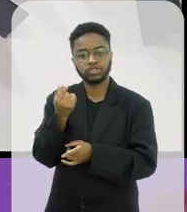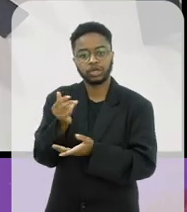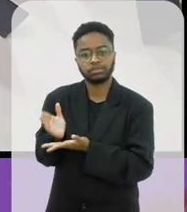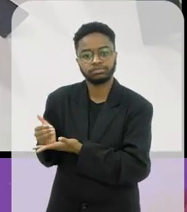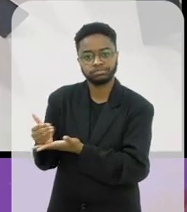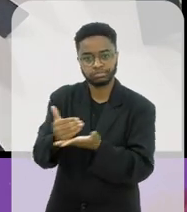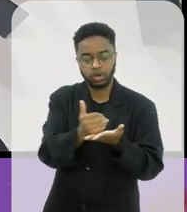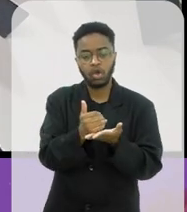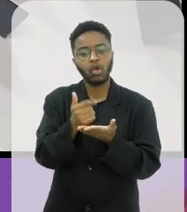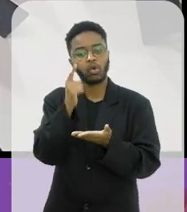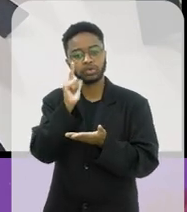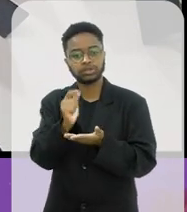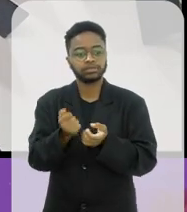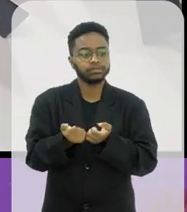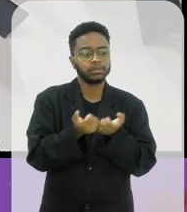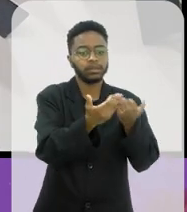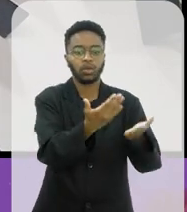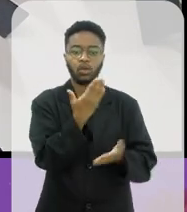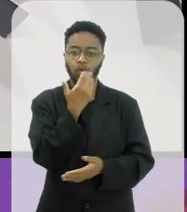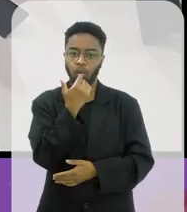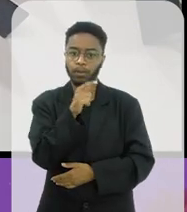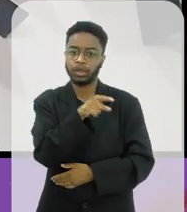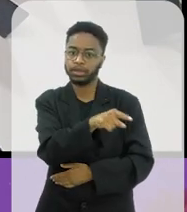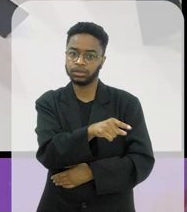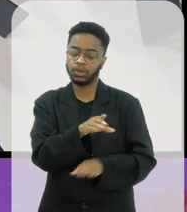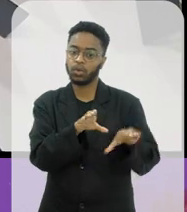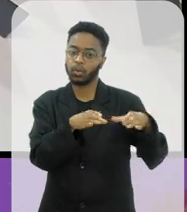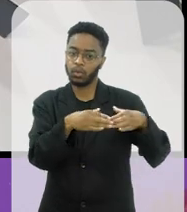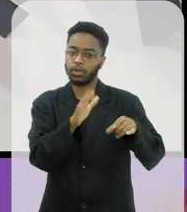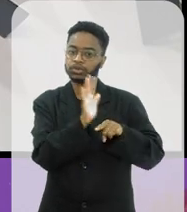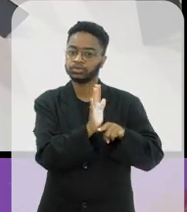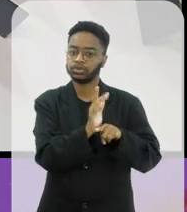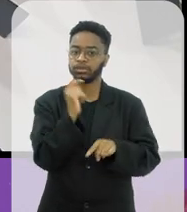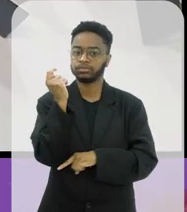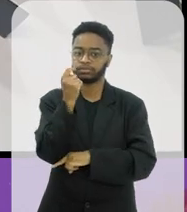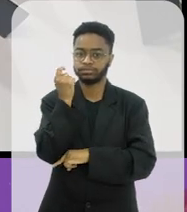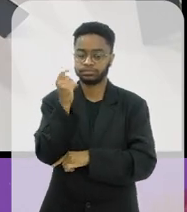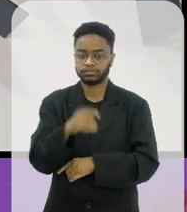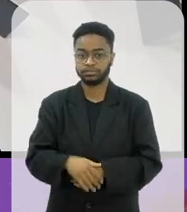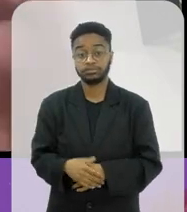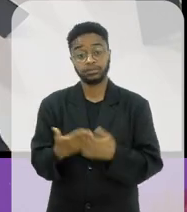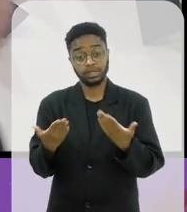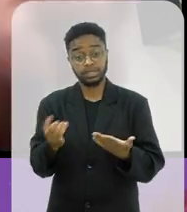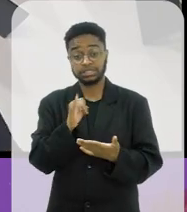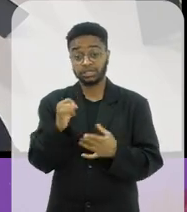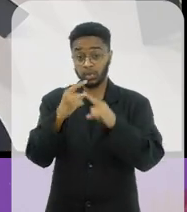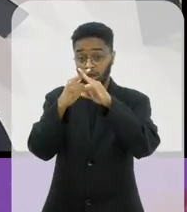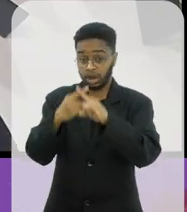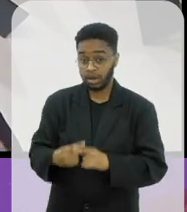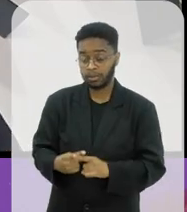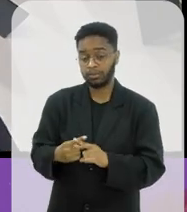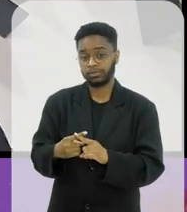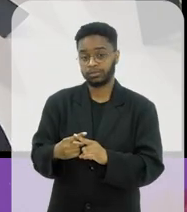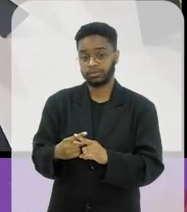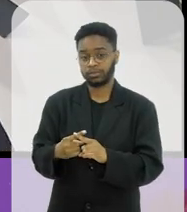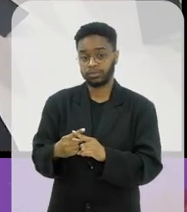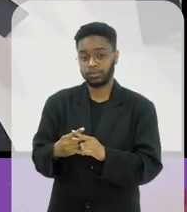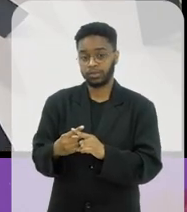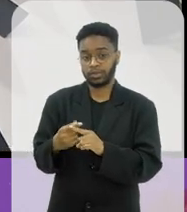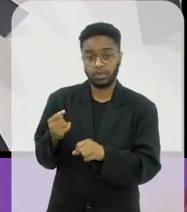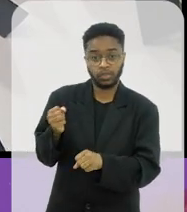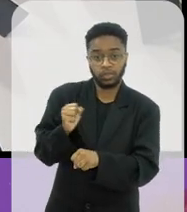Santos na Série B, para que mantimentos fossem revertidos a favor das pessoas do Rio Grande do Sul. Se o campeonato não